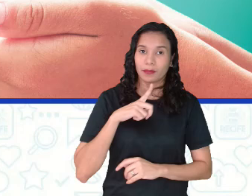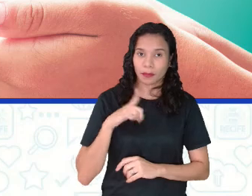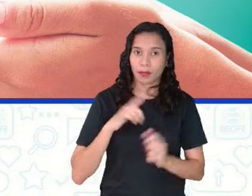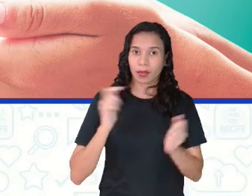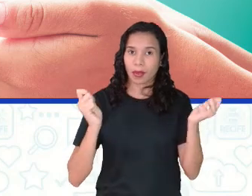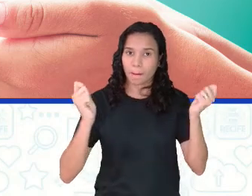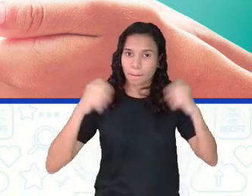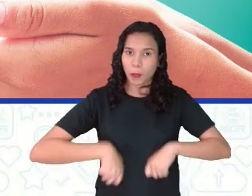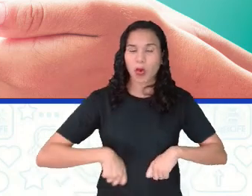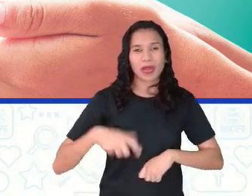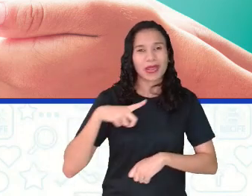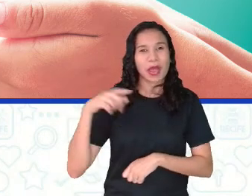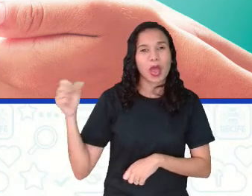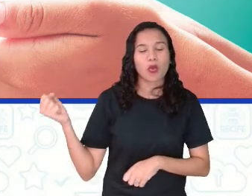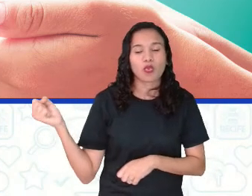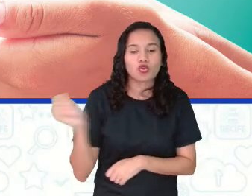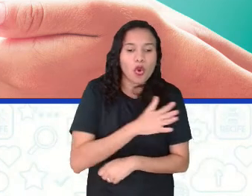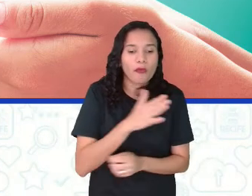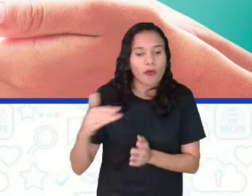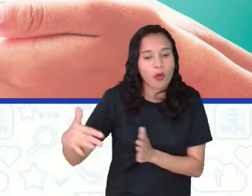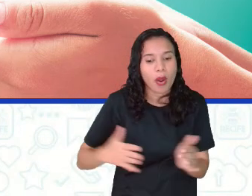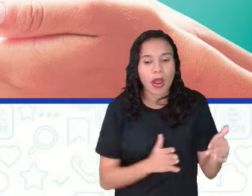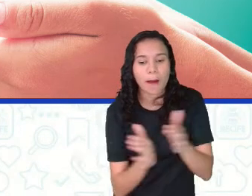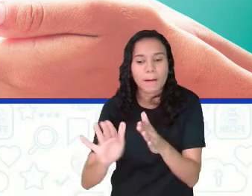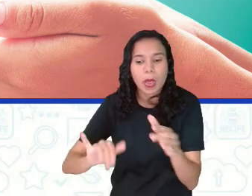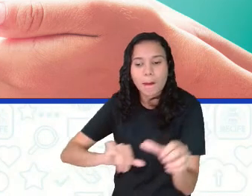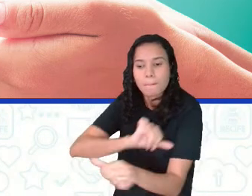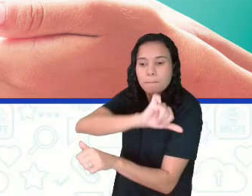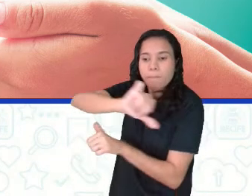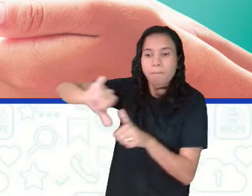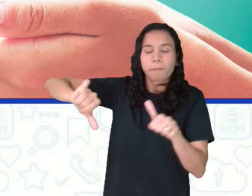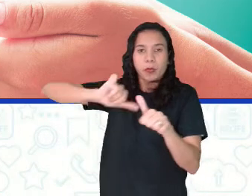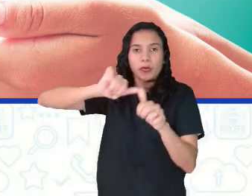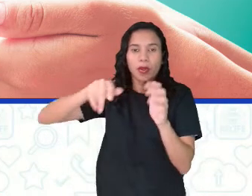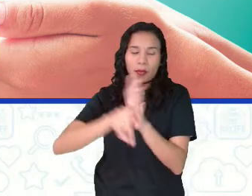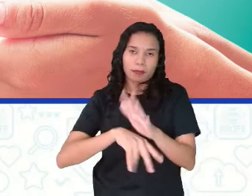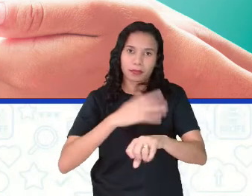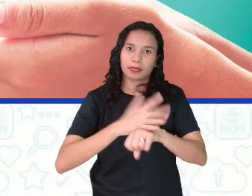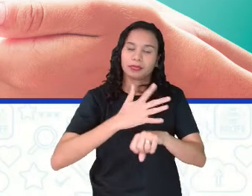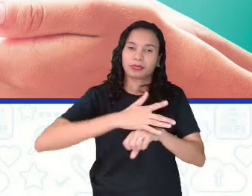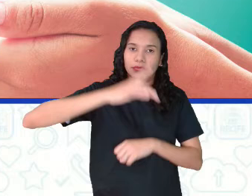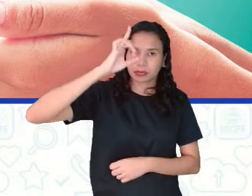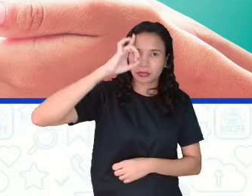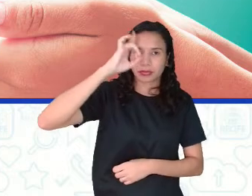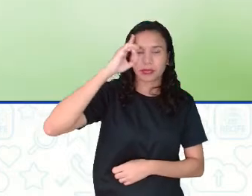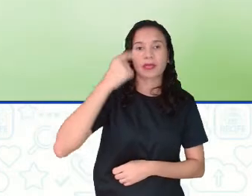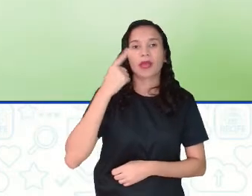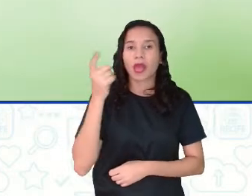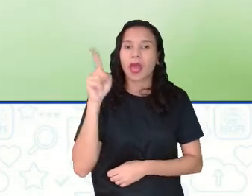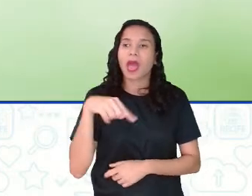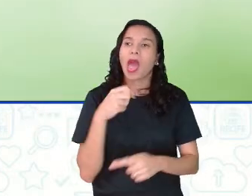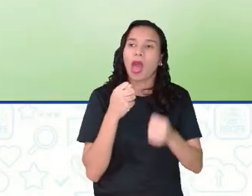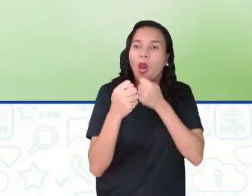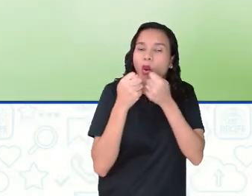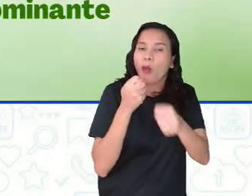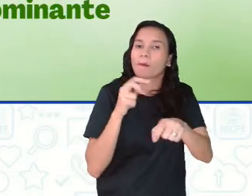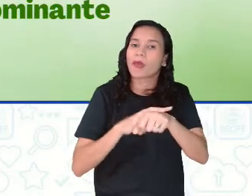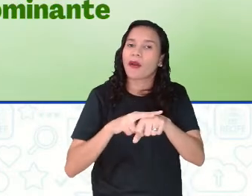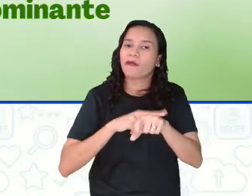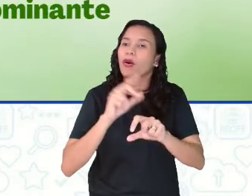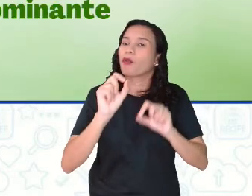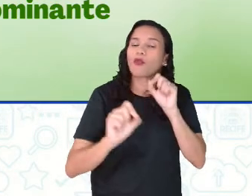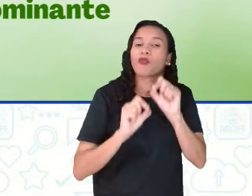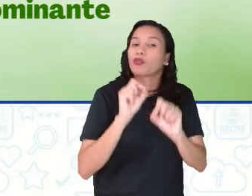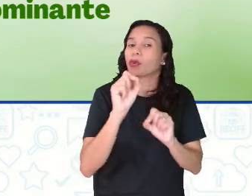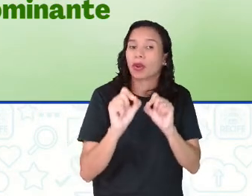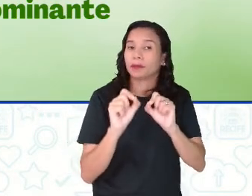poder ter outro caminho, para mudar um pouquinho essa realidade aí, né. Então, essa economia verde, olha só, o